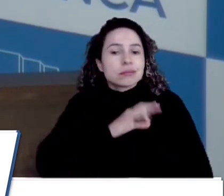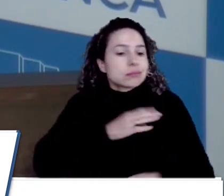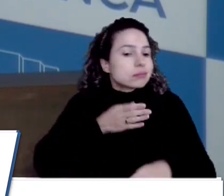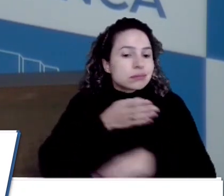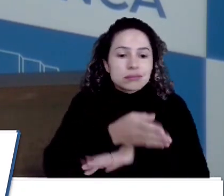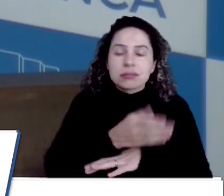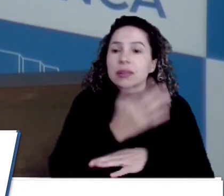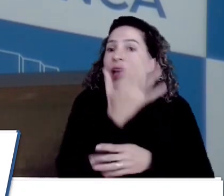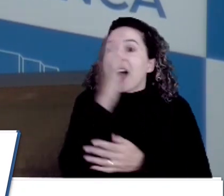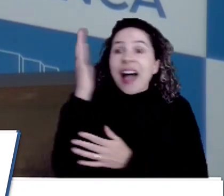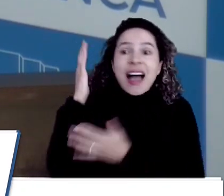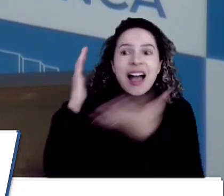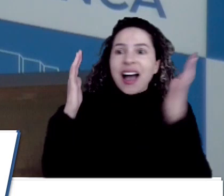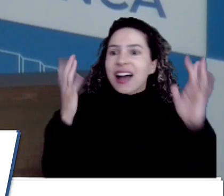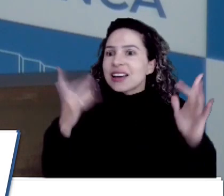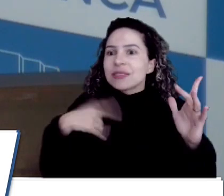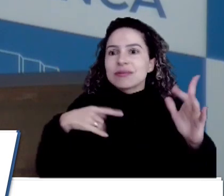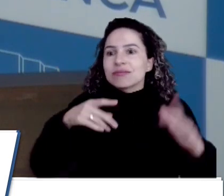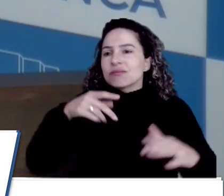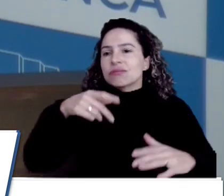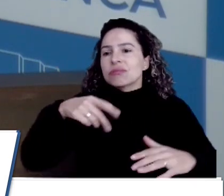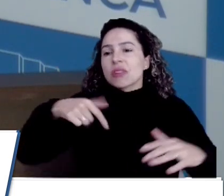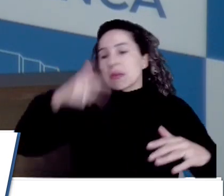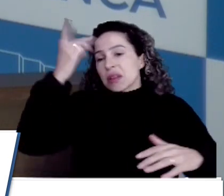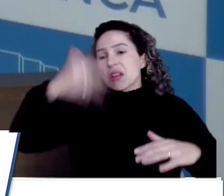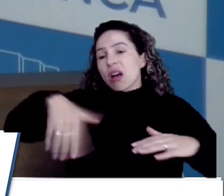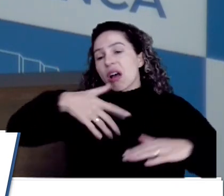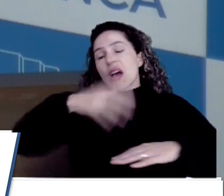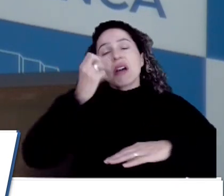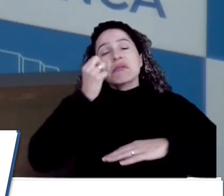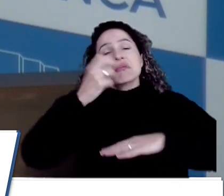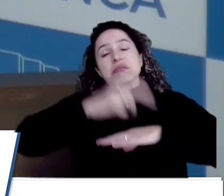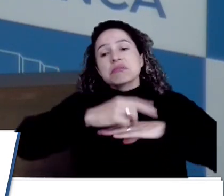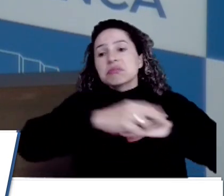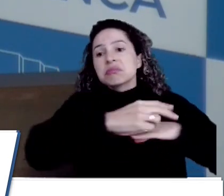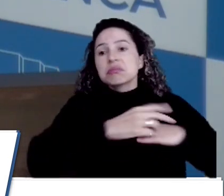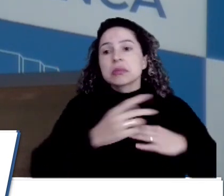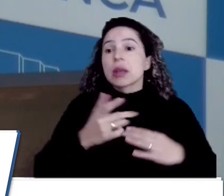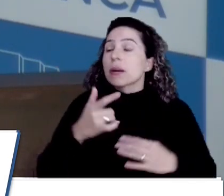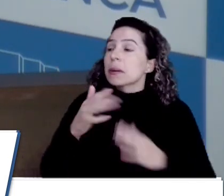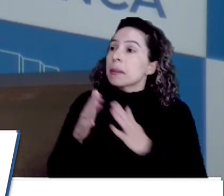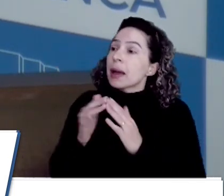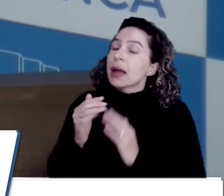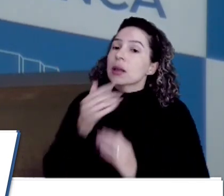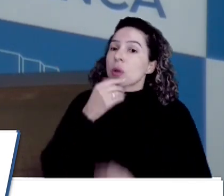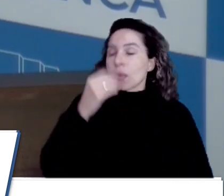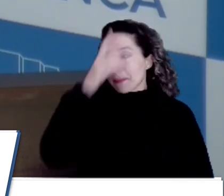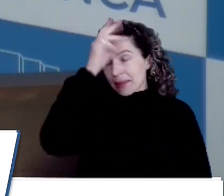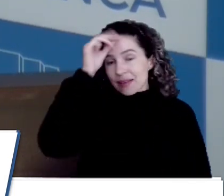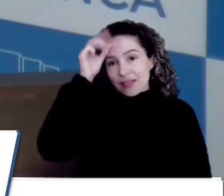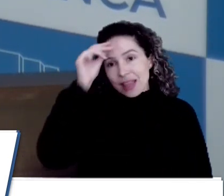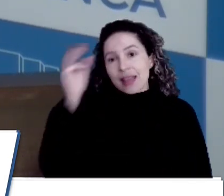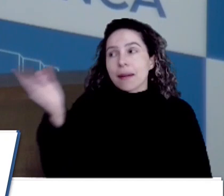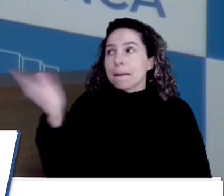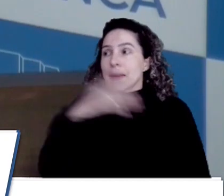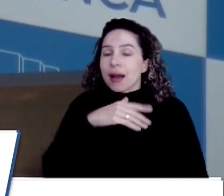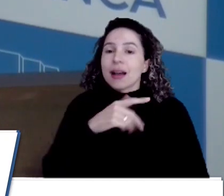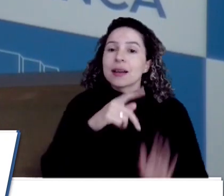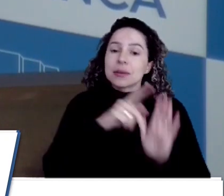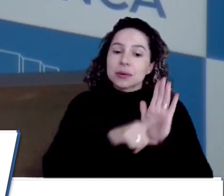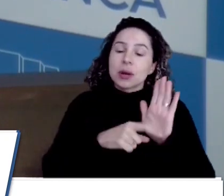aí que o prefeito mande esse projeto urgente para essa casa de lei, para nós